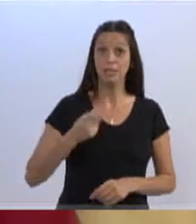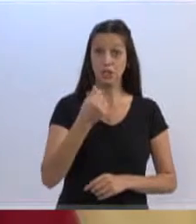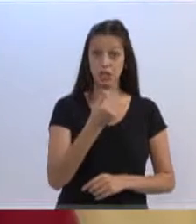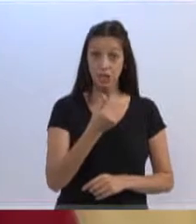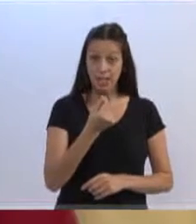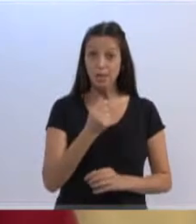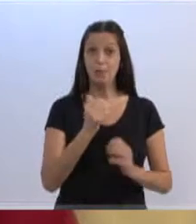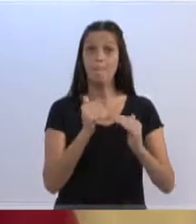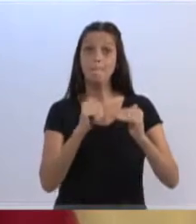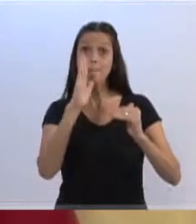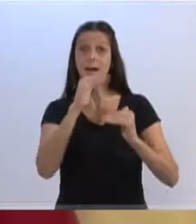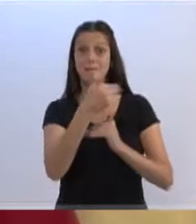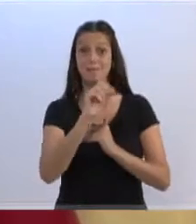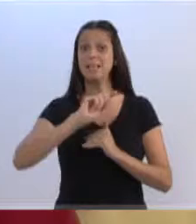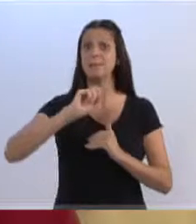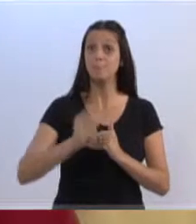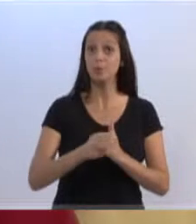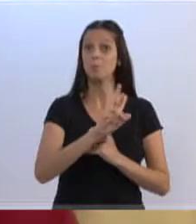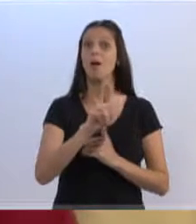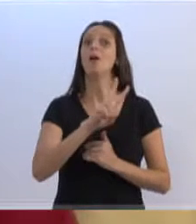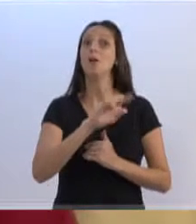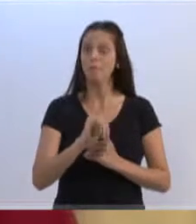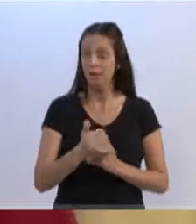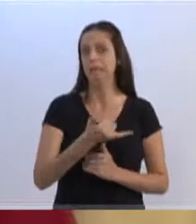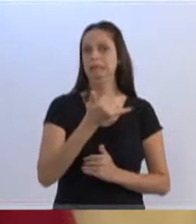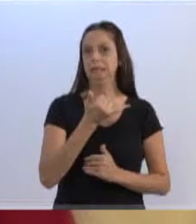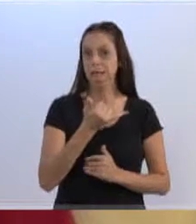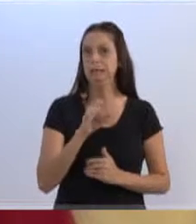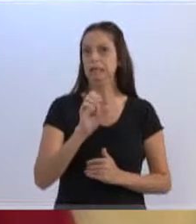de 10 mil, esses sim sofrerão